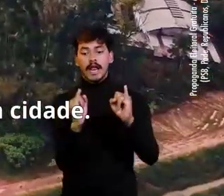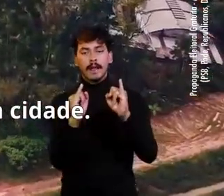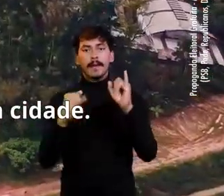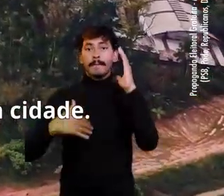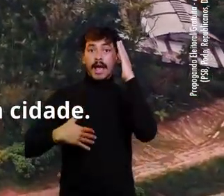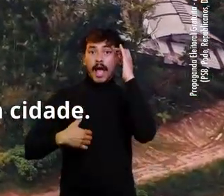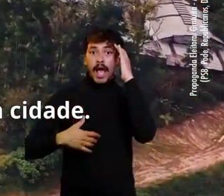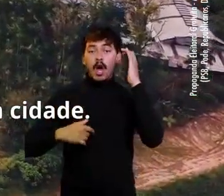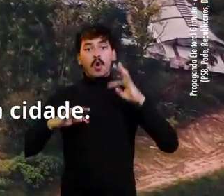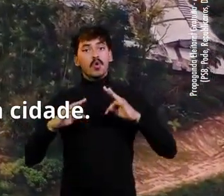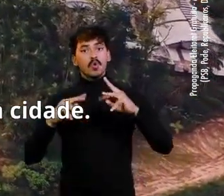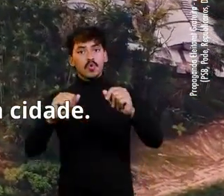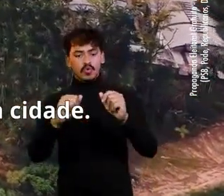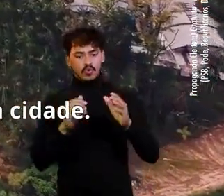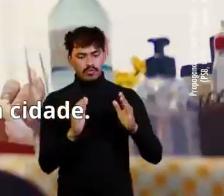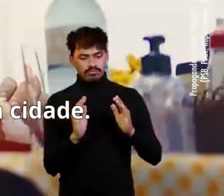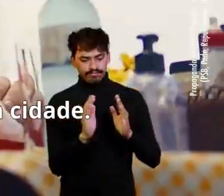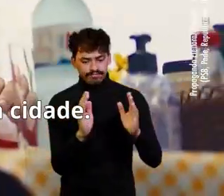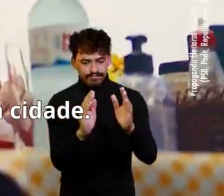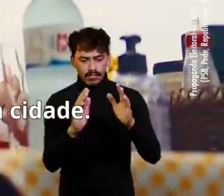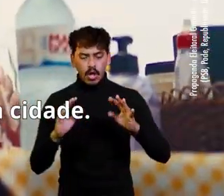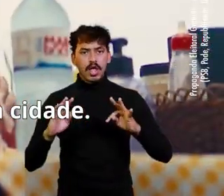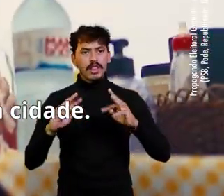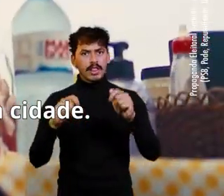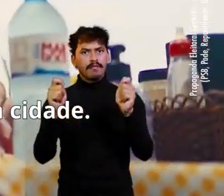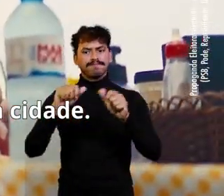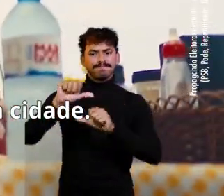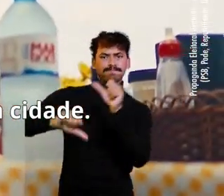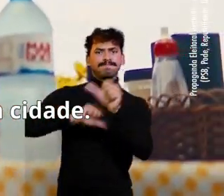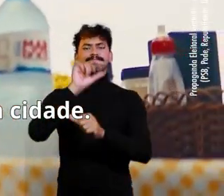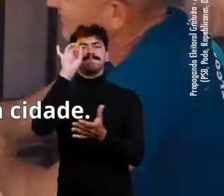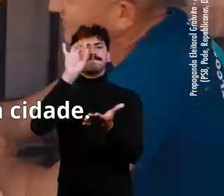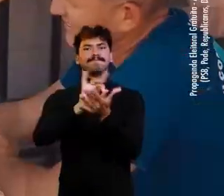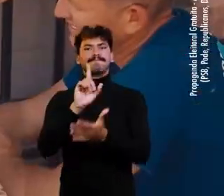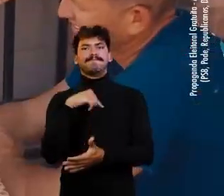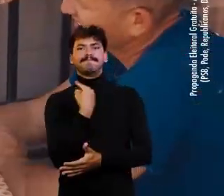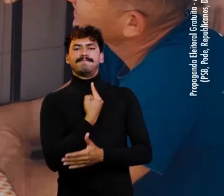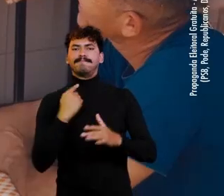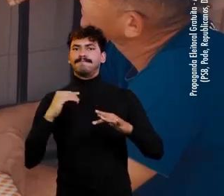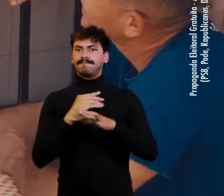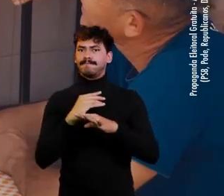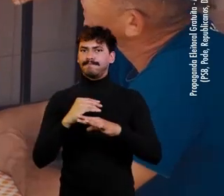do Macaco. Todas essas macrodrenagens mudaram a realidade da nossa cidade.